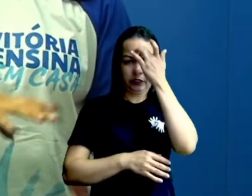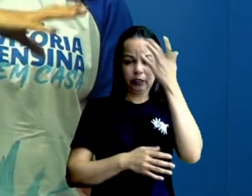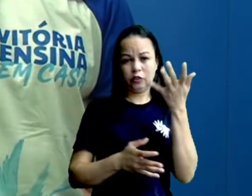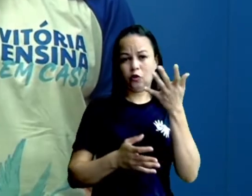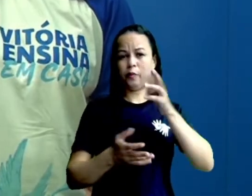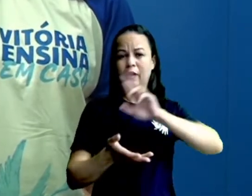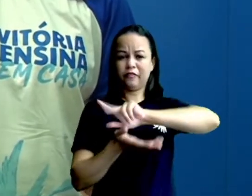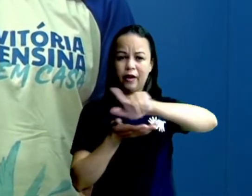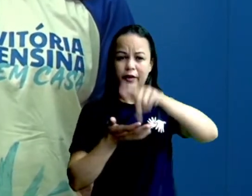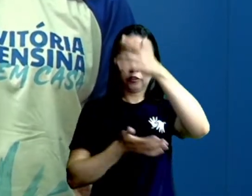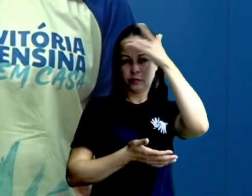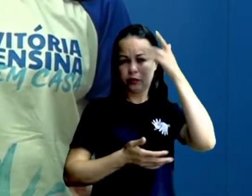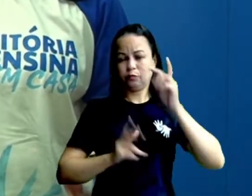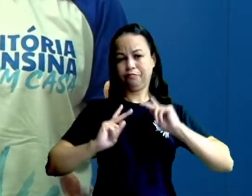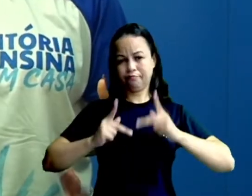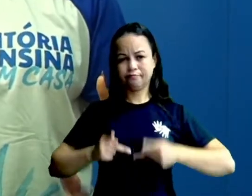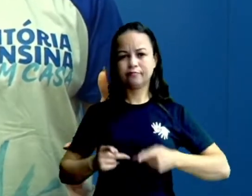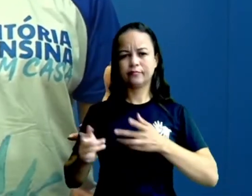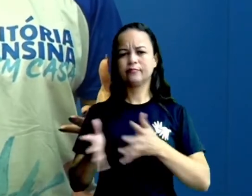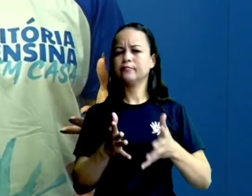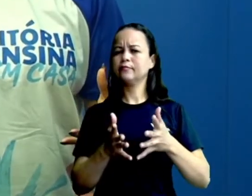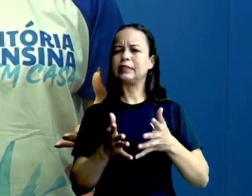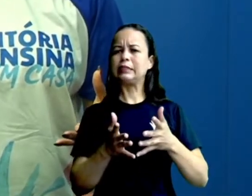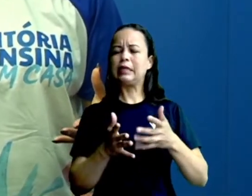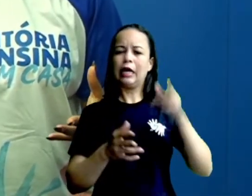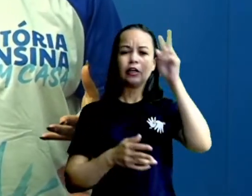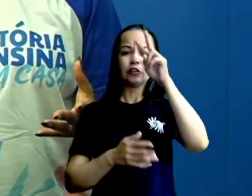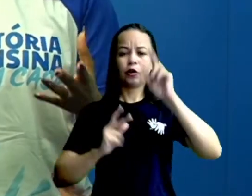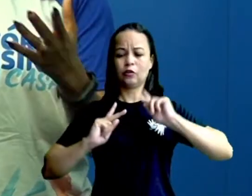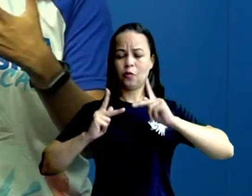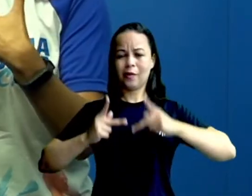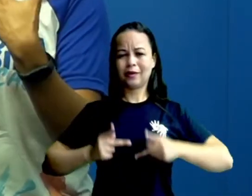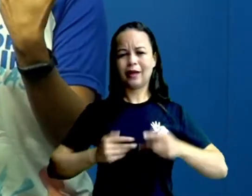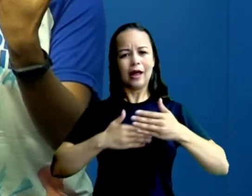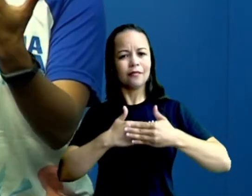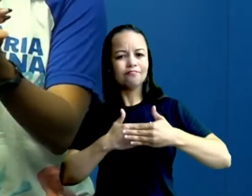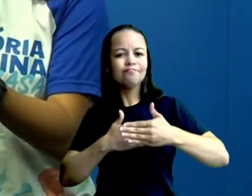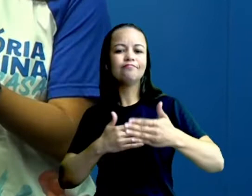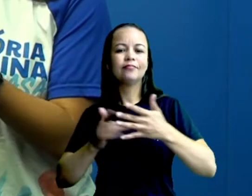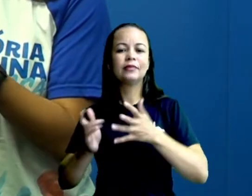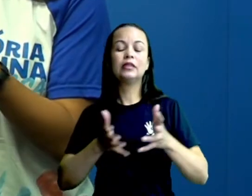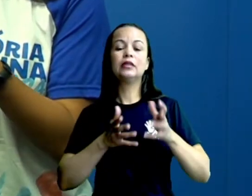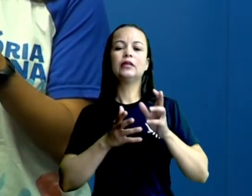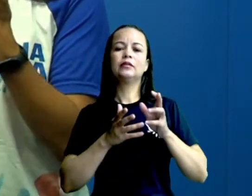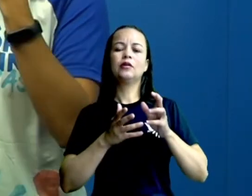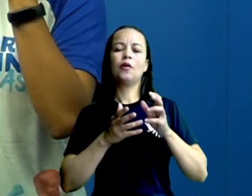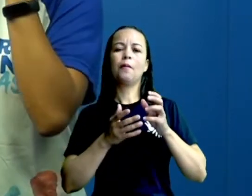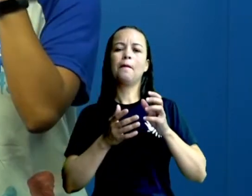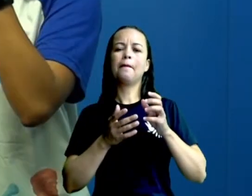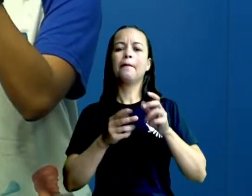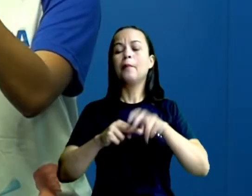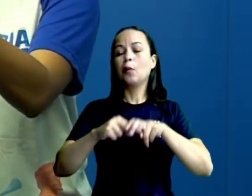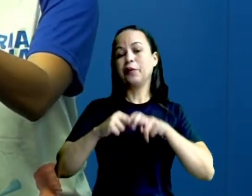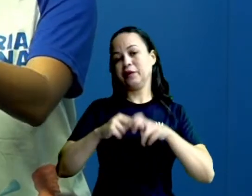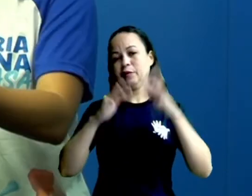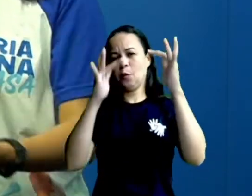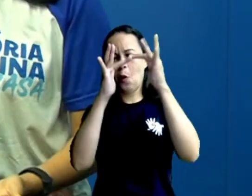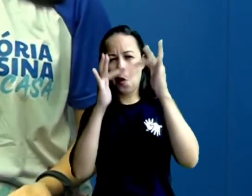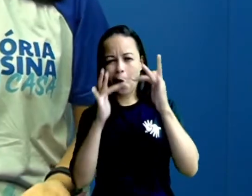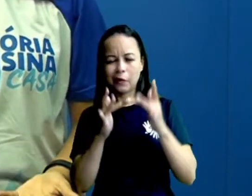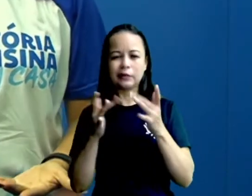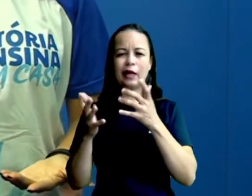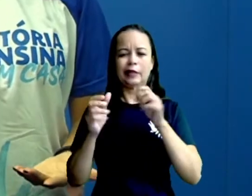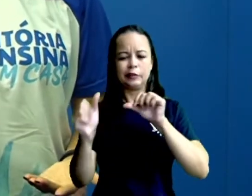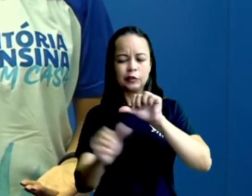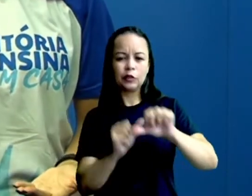Da história da humanidade, ela se dá por volta disso, por esse contato, por essa troca, tanto com troca de